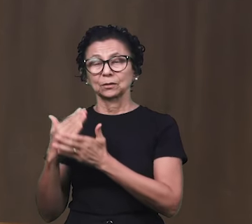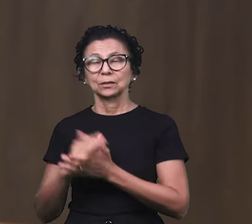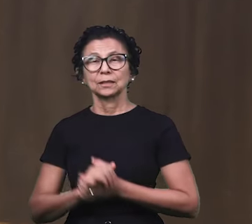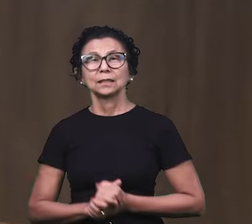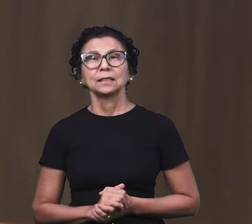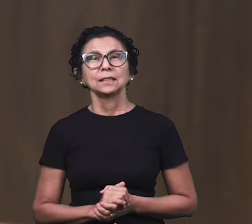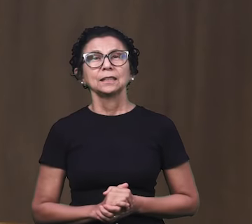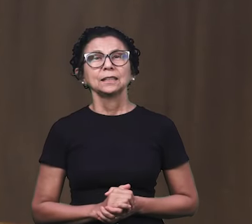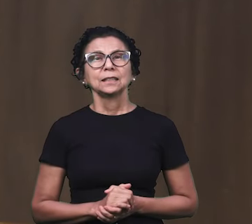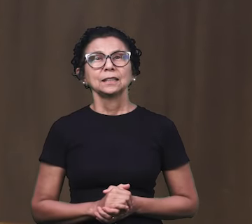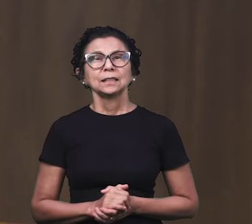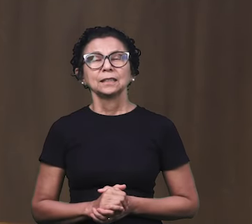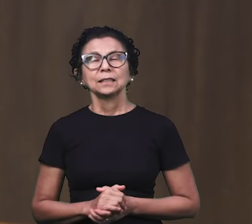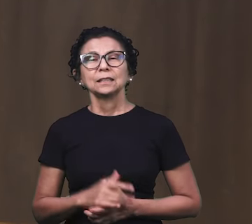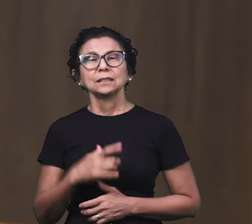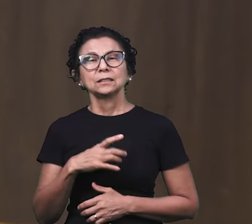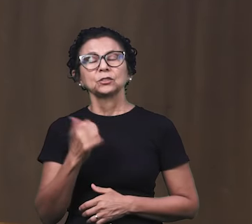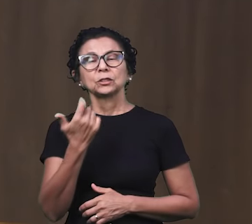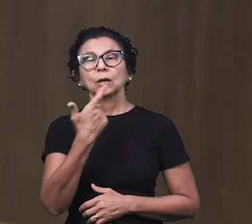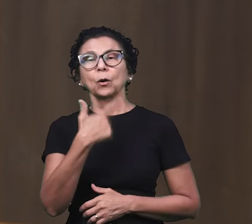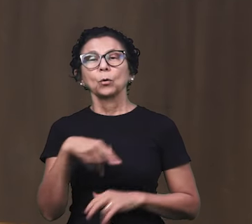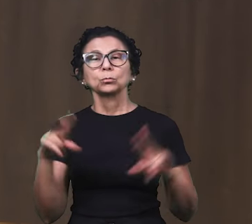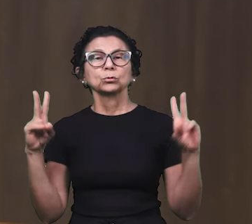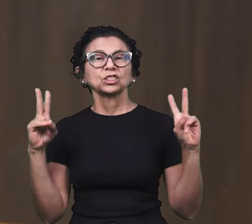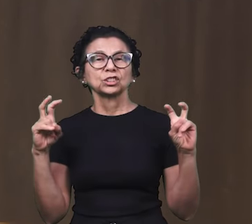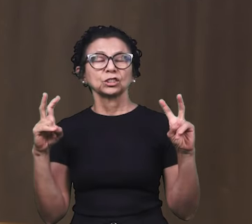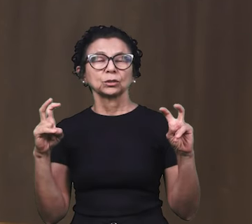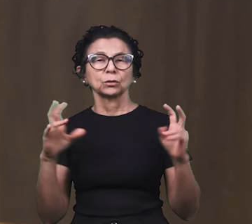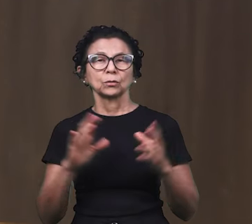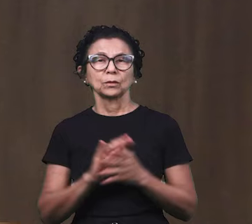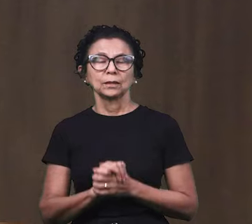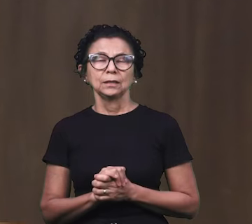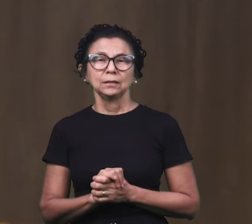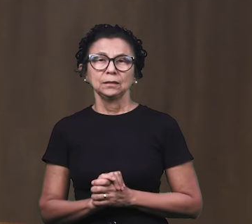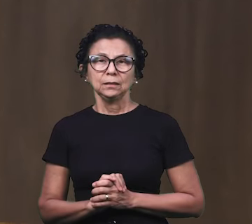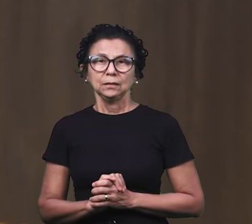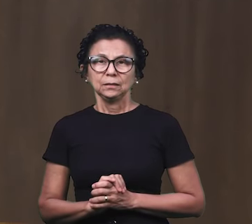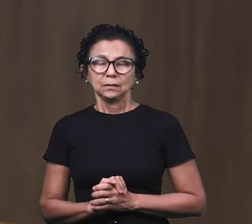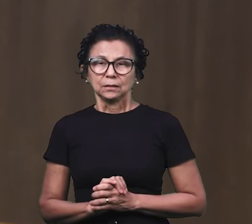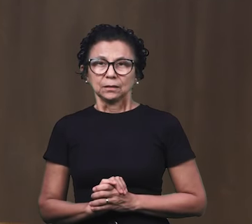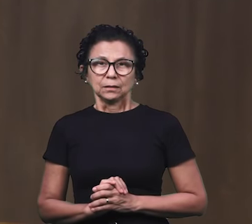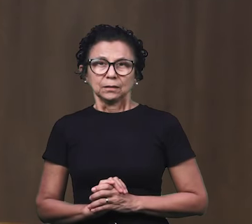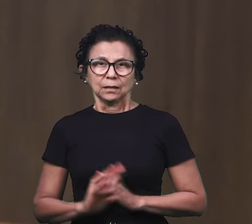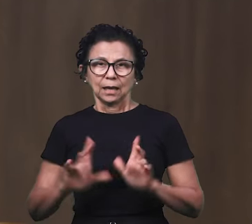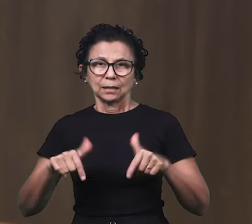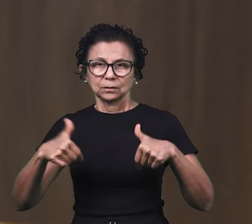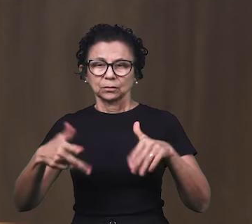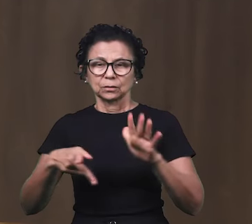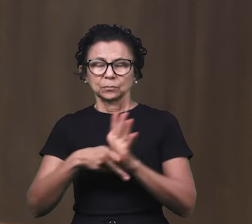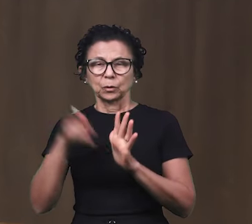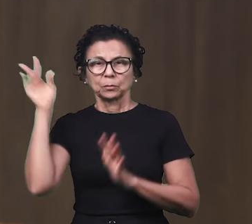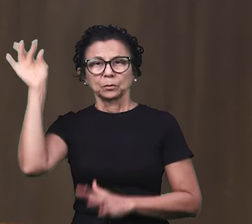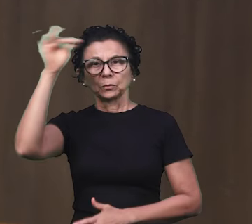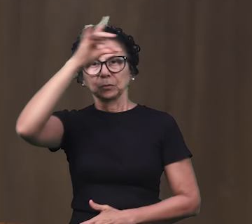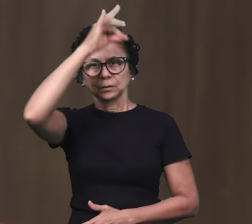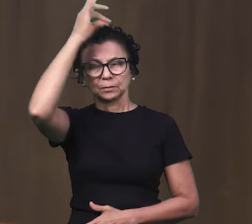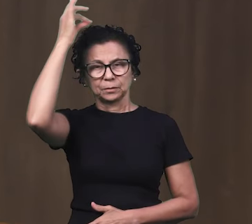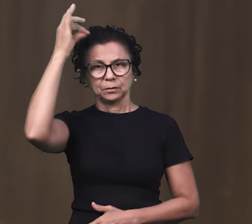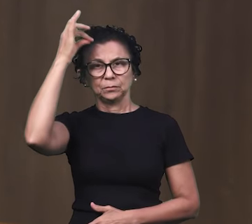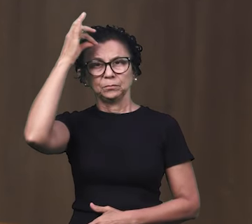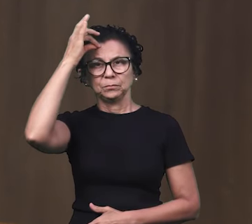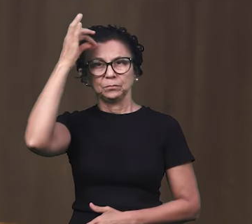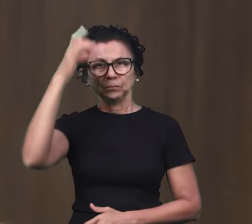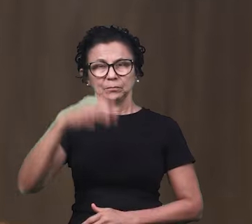era Atos do Espírito Santo. E é o único livro do Novo Testamento. No Novo Testamento temos